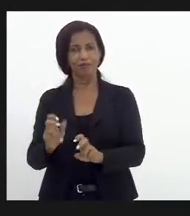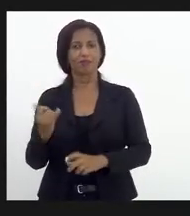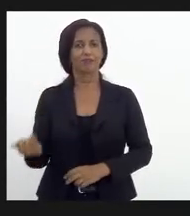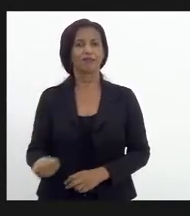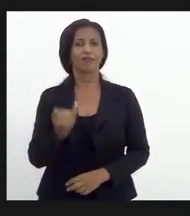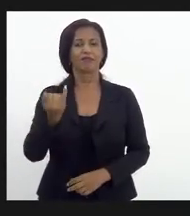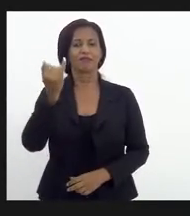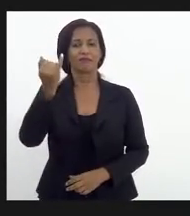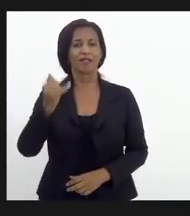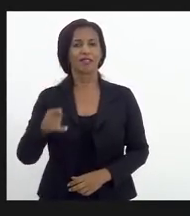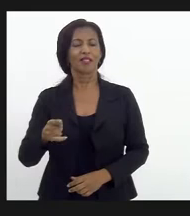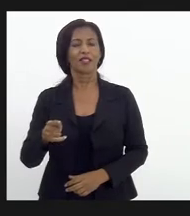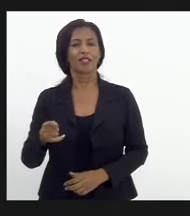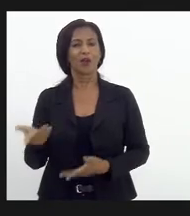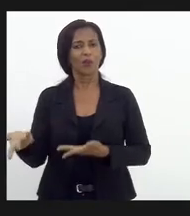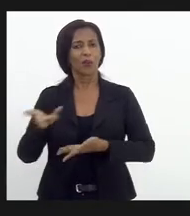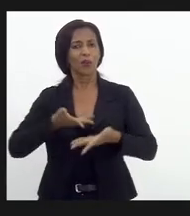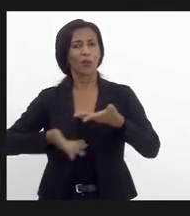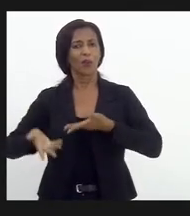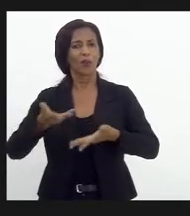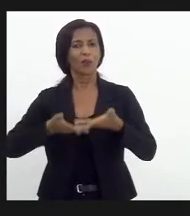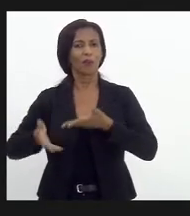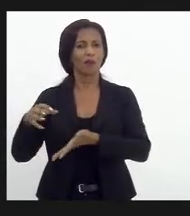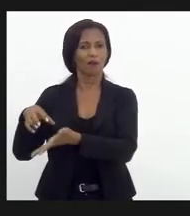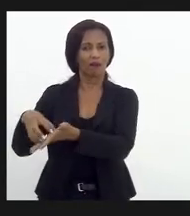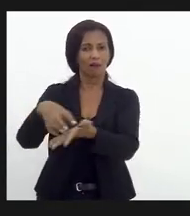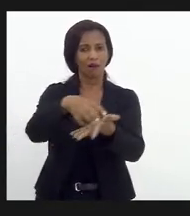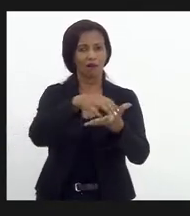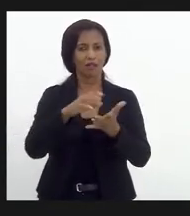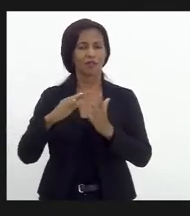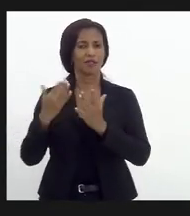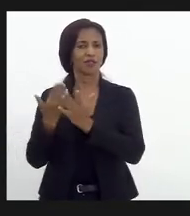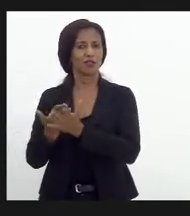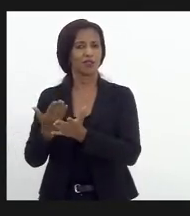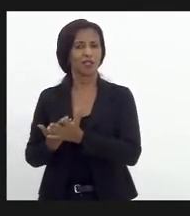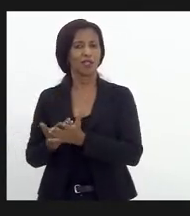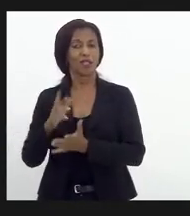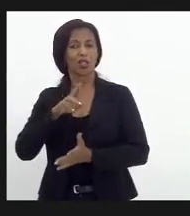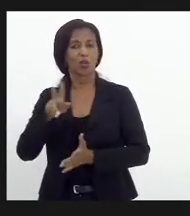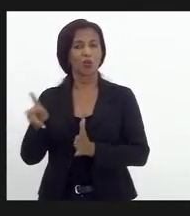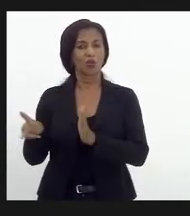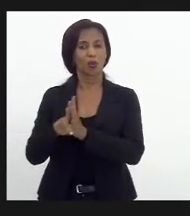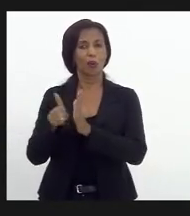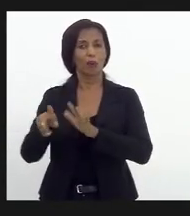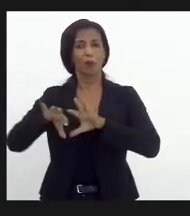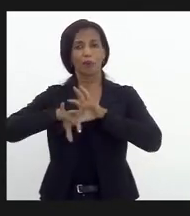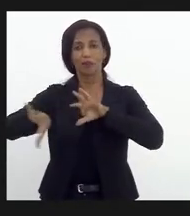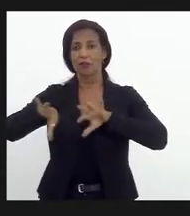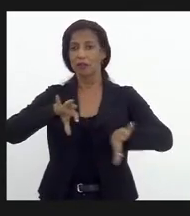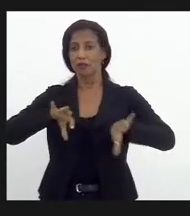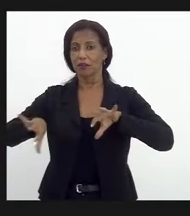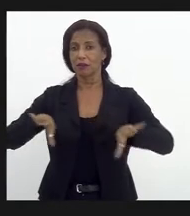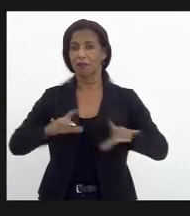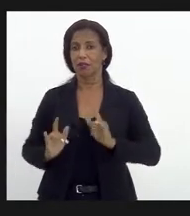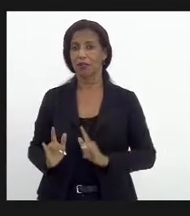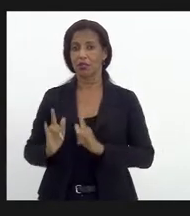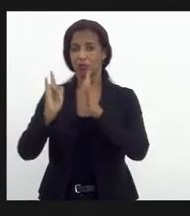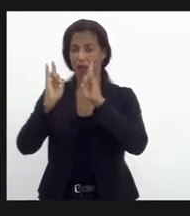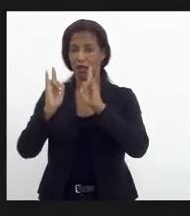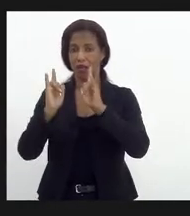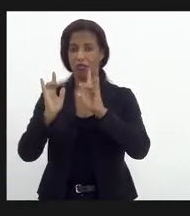importante, que é o descompartilhamento das unidades escolares e que não é tão somente uma separação de prédio